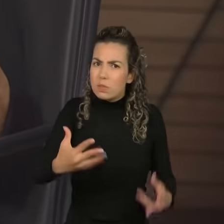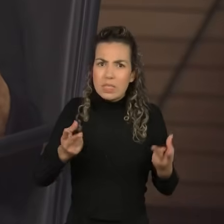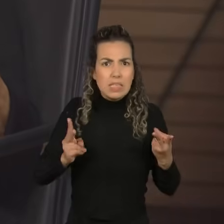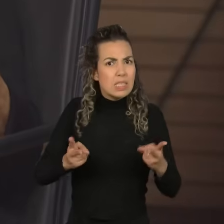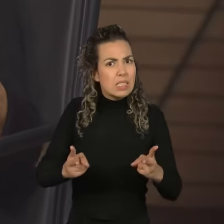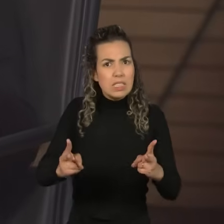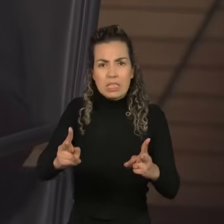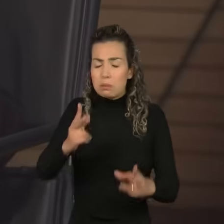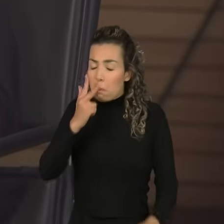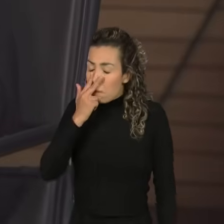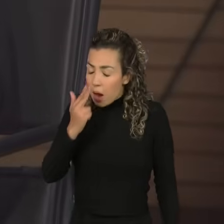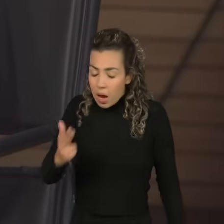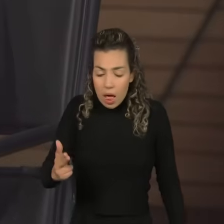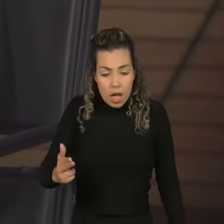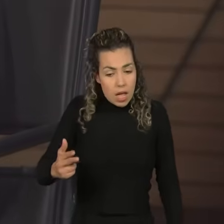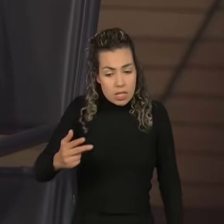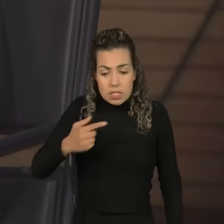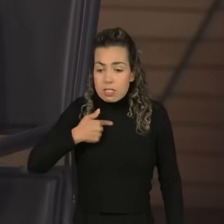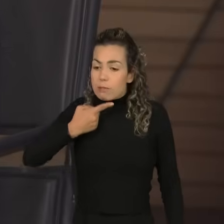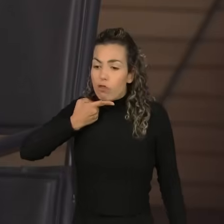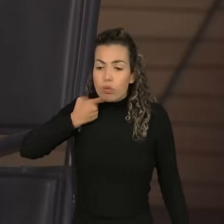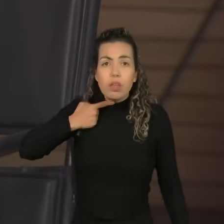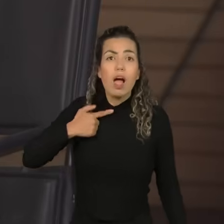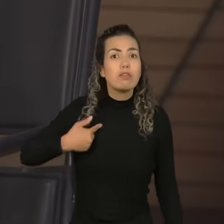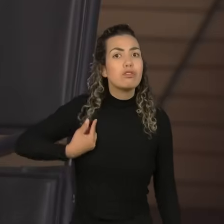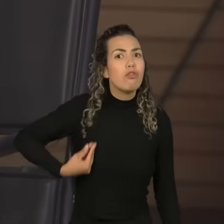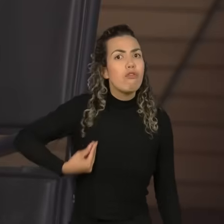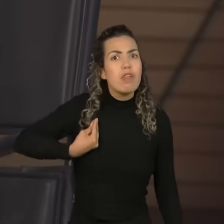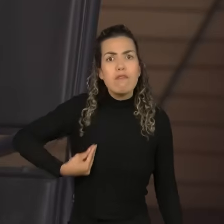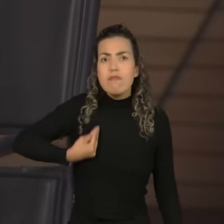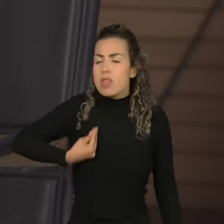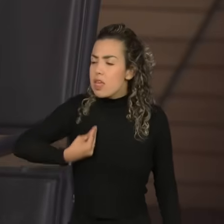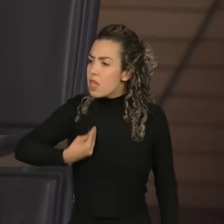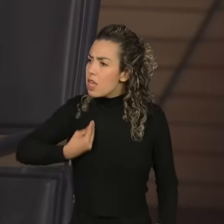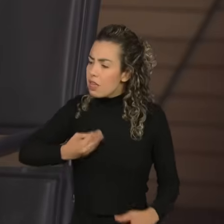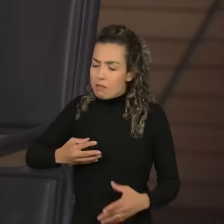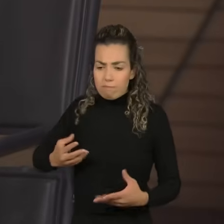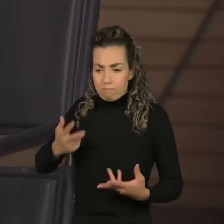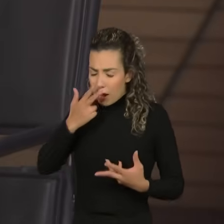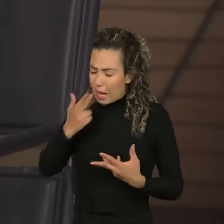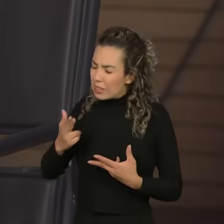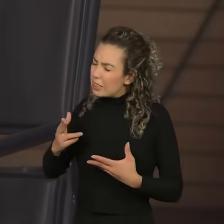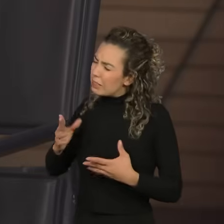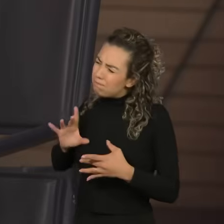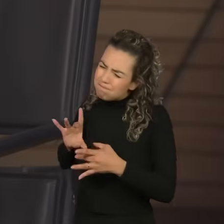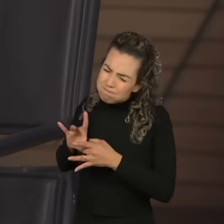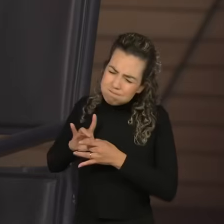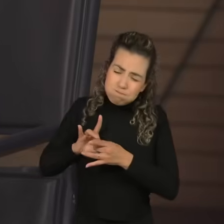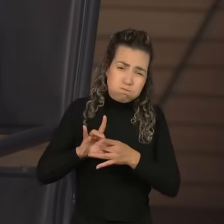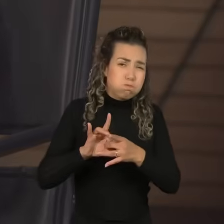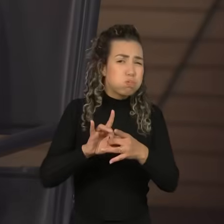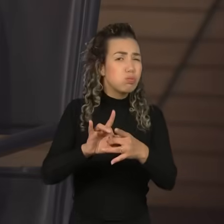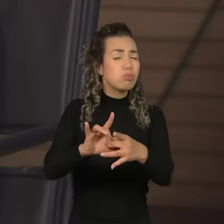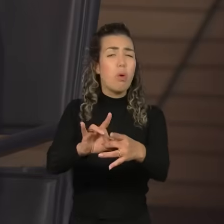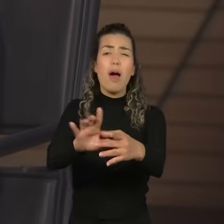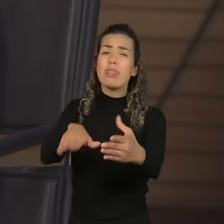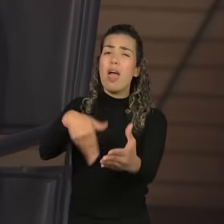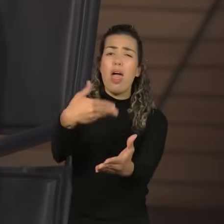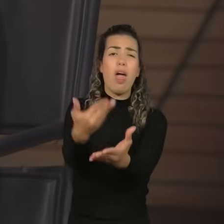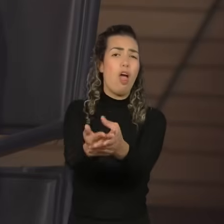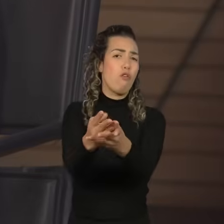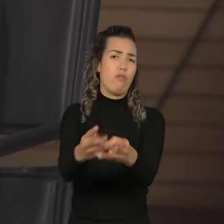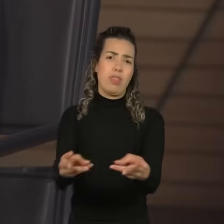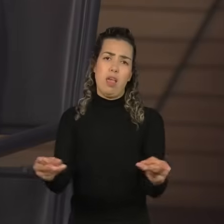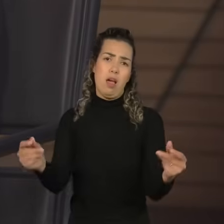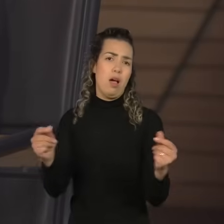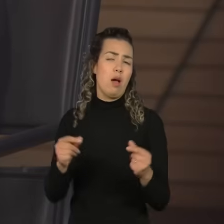de vida, eu acho que vai com ele, né, até o final da vida, e é isso também